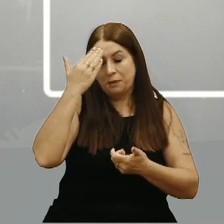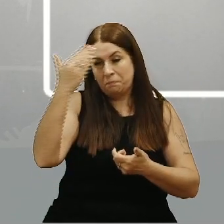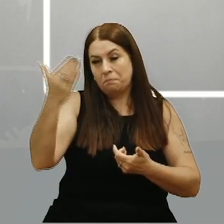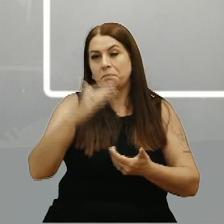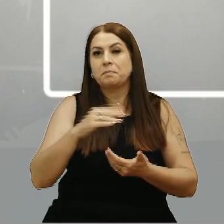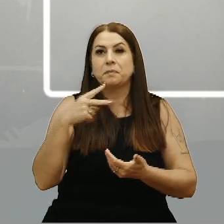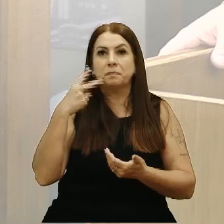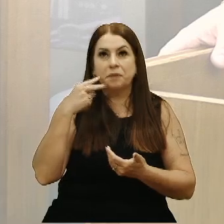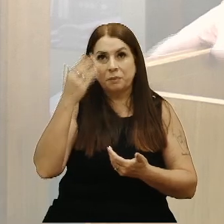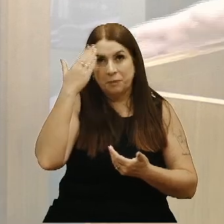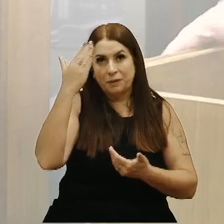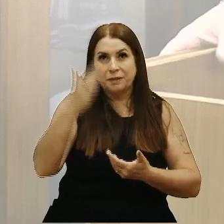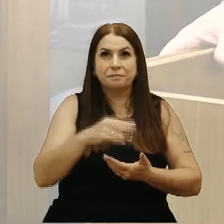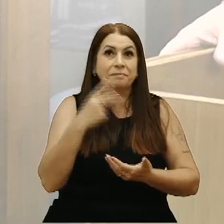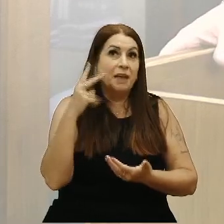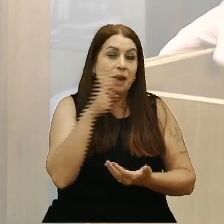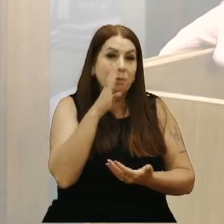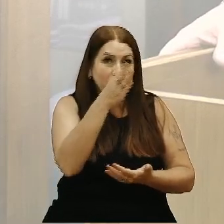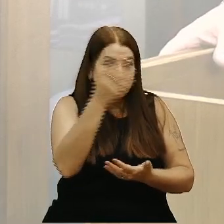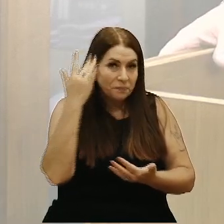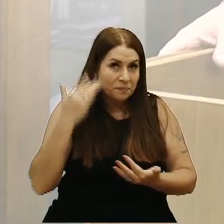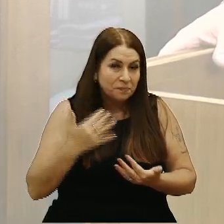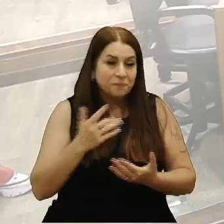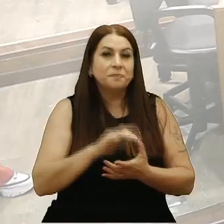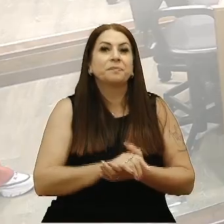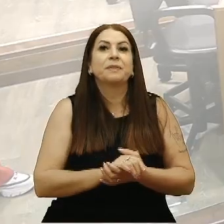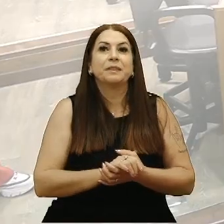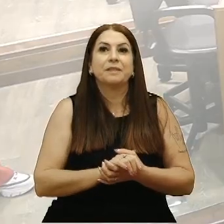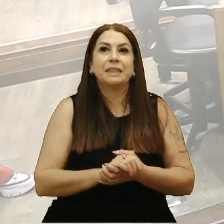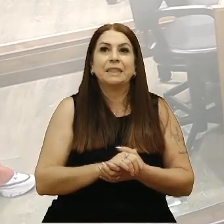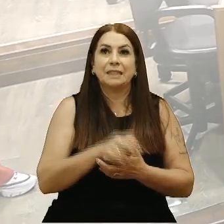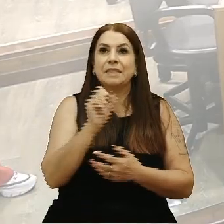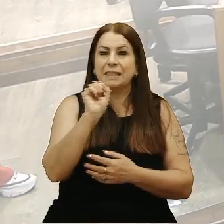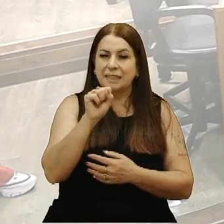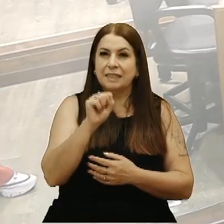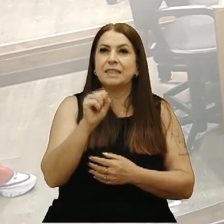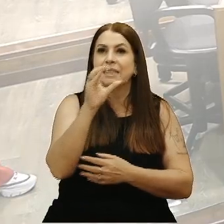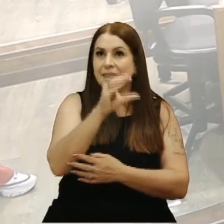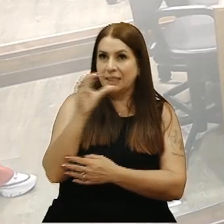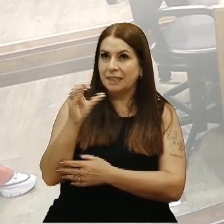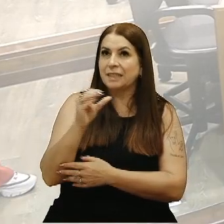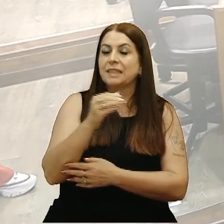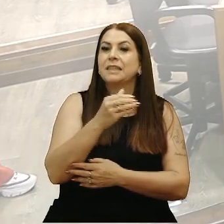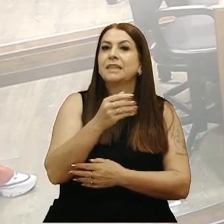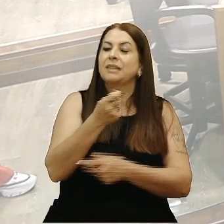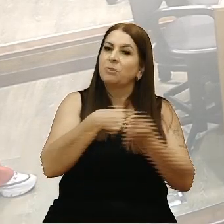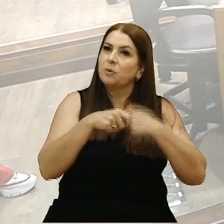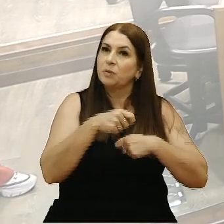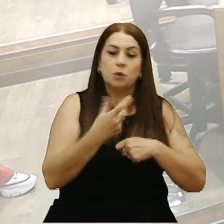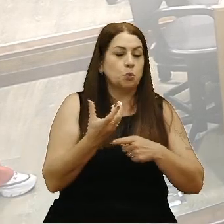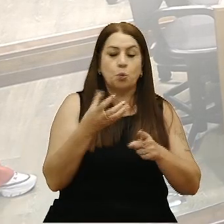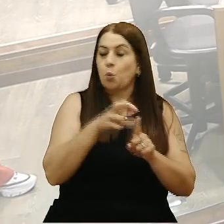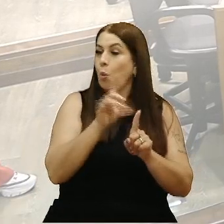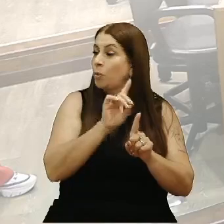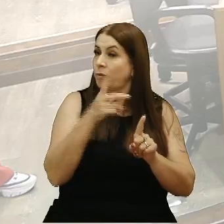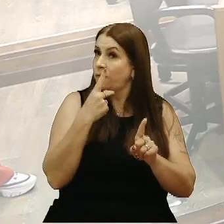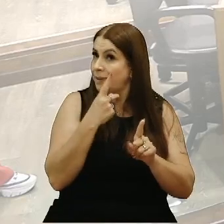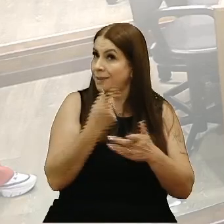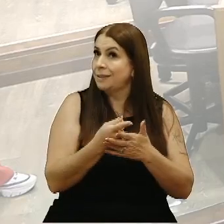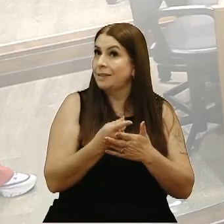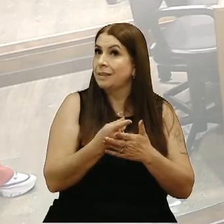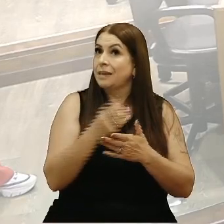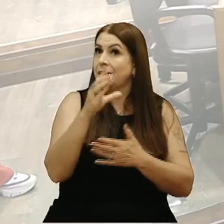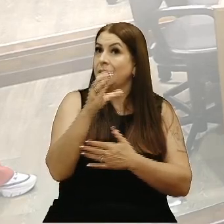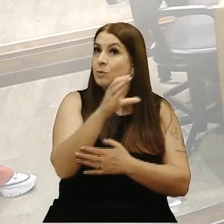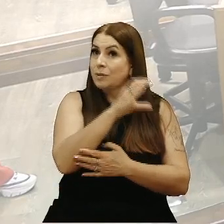Obrigado, vereador. Rapidinho, vereadora Daiane Mello. Rapidinho, sim. Eu, sim, fui CC do governo e, como eu disse, eu não sou contra a questão dos